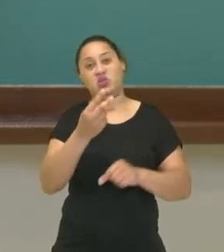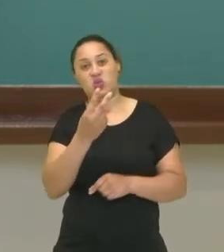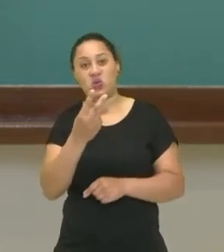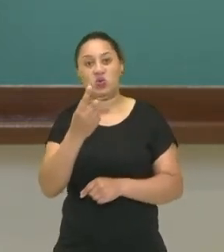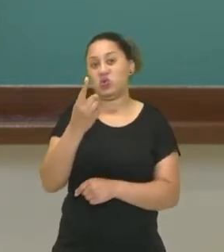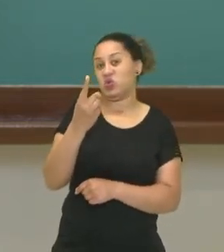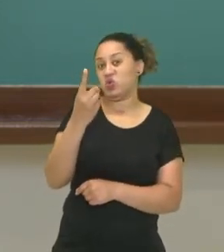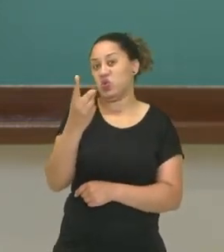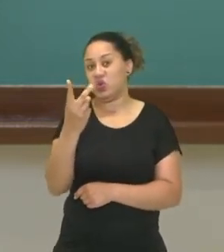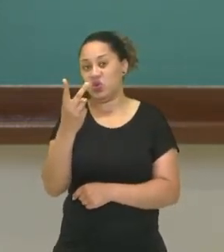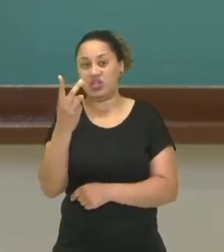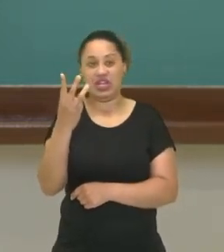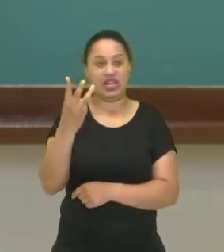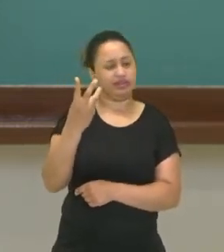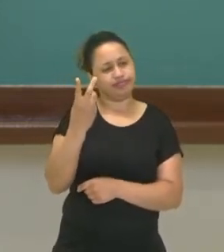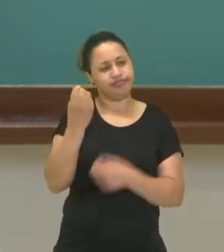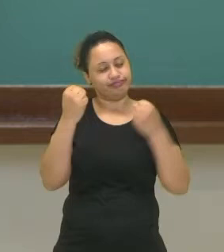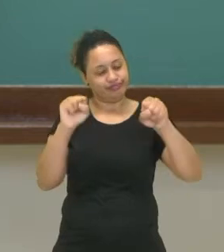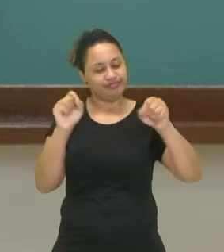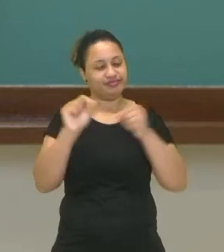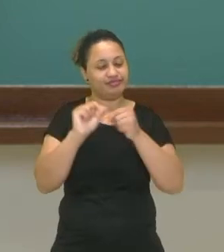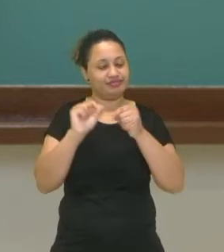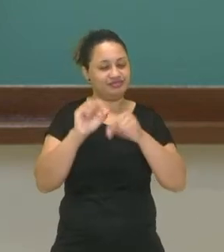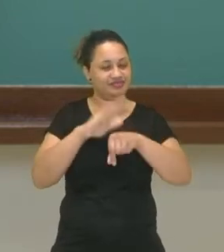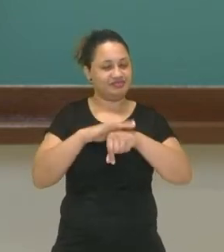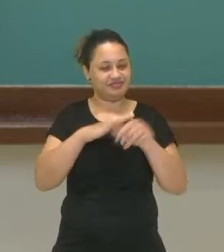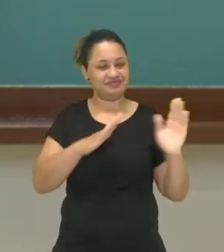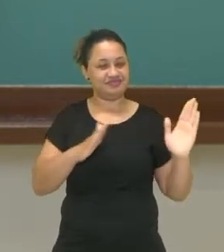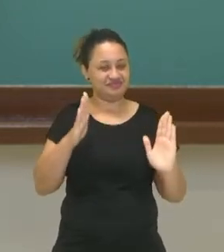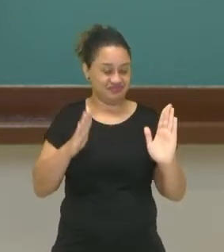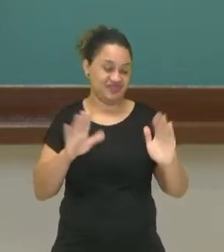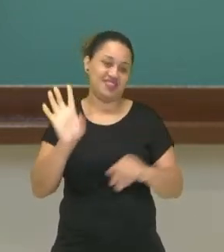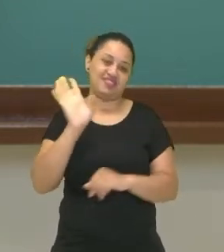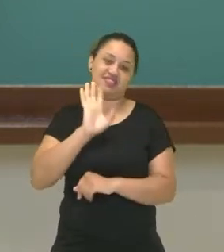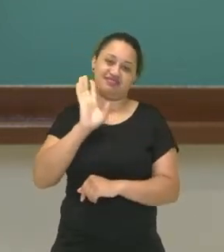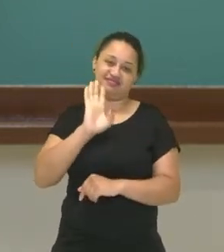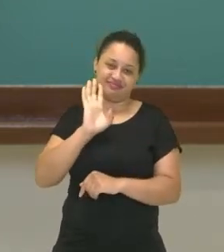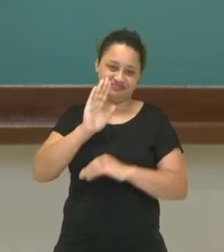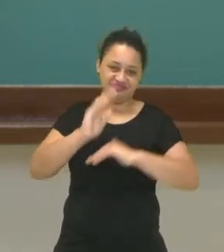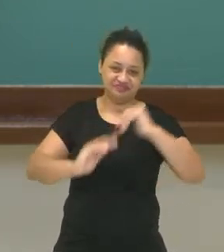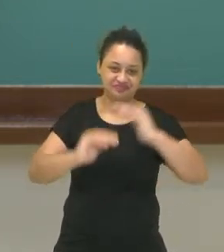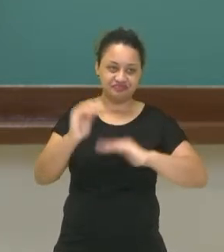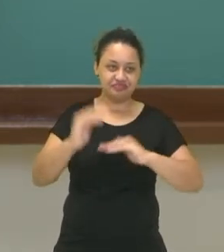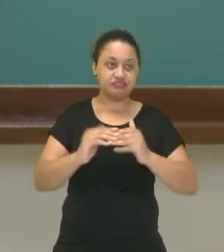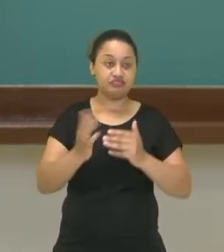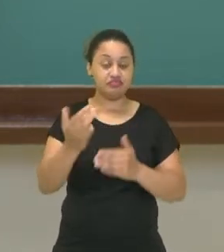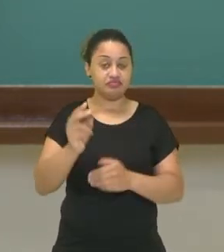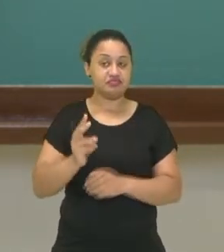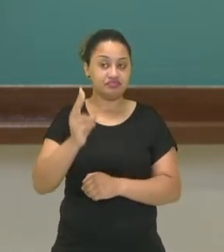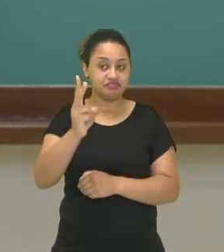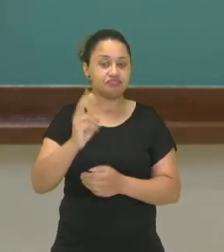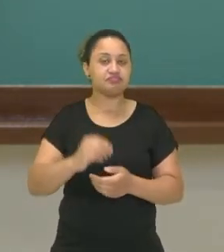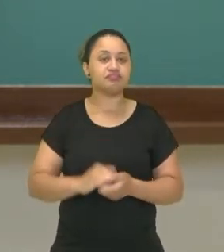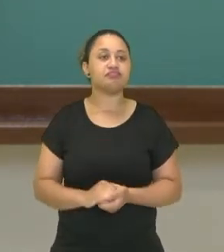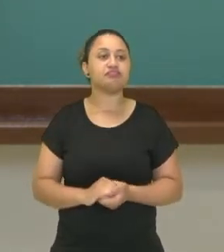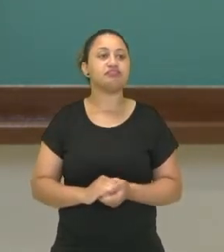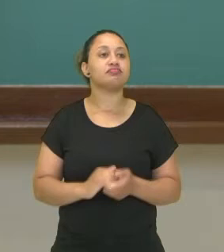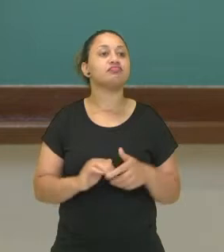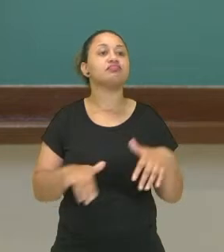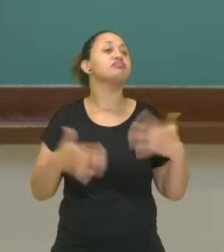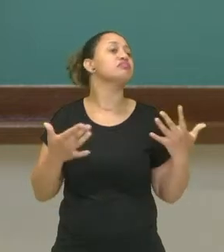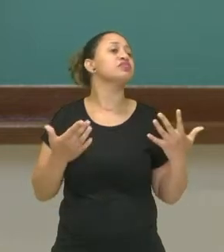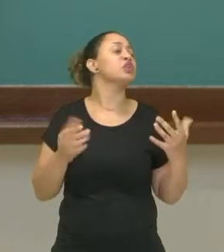exercício para fazer nesse momento. Muito legal isso. Então, vamos lá. Então, o